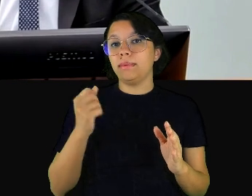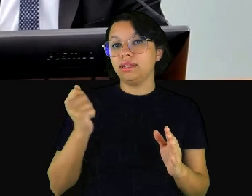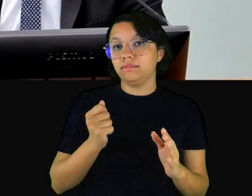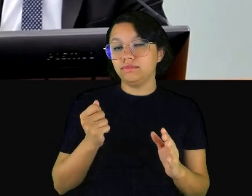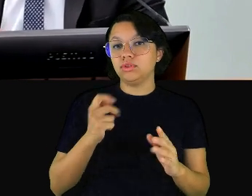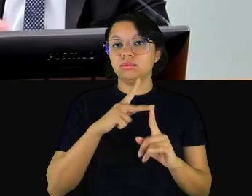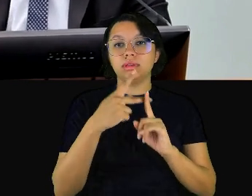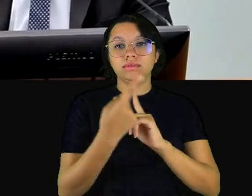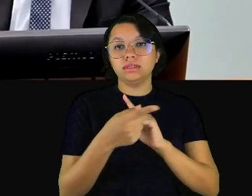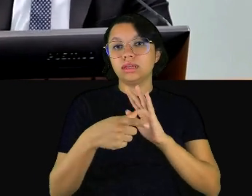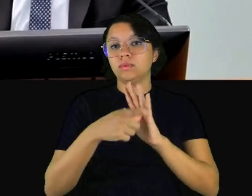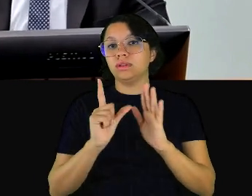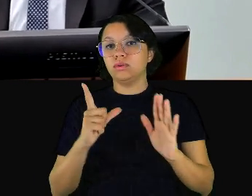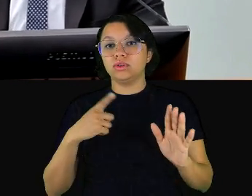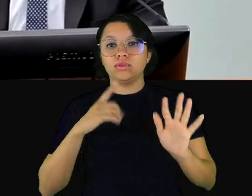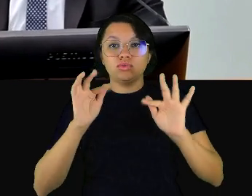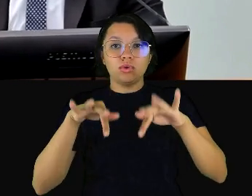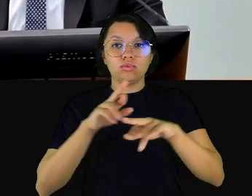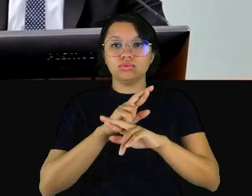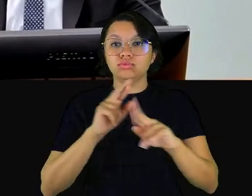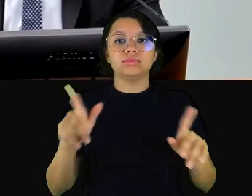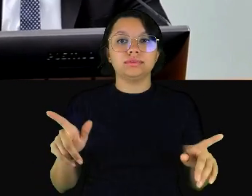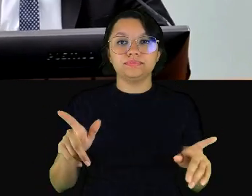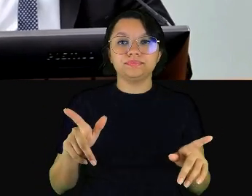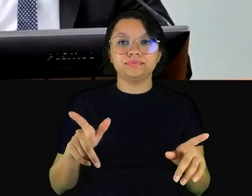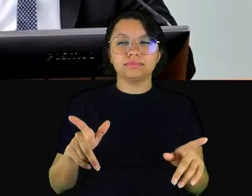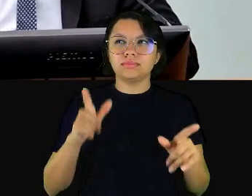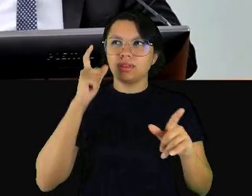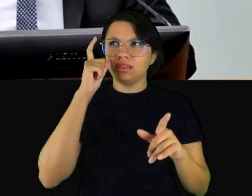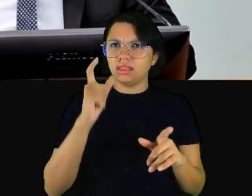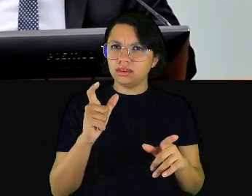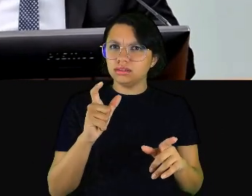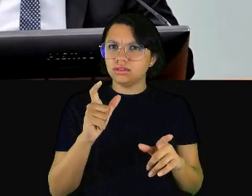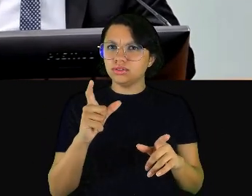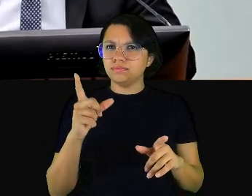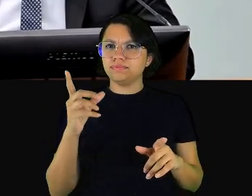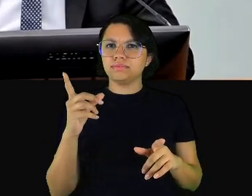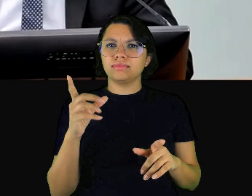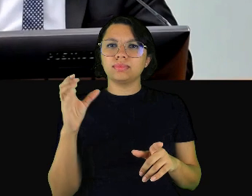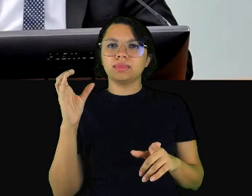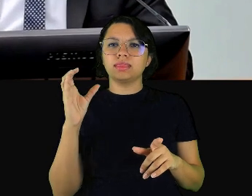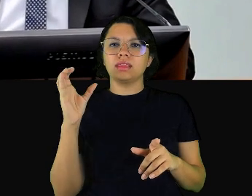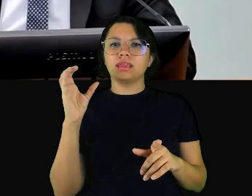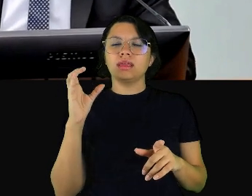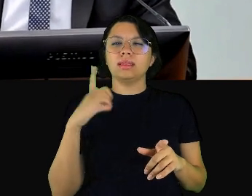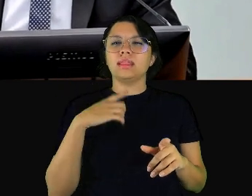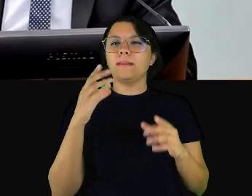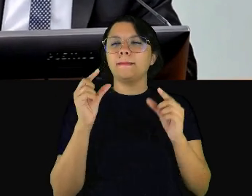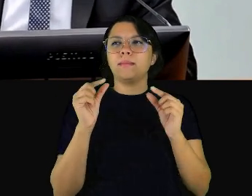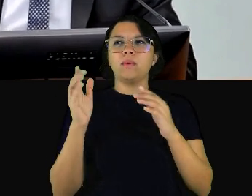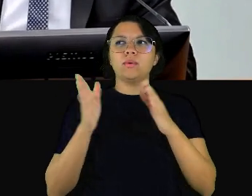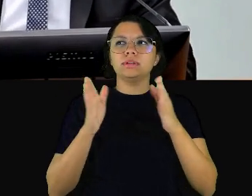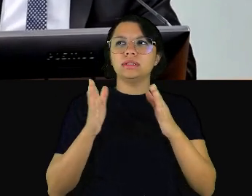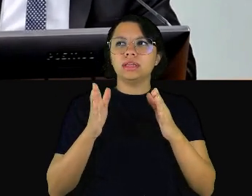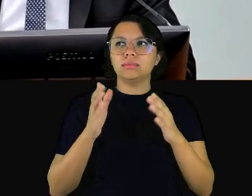previdenciário anterior, que tivesse uma conclusão diversa. É bem interessante isso. Recentemente, com a implantação do Previjude,